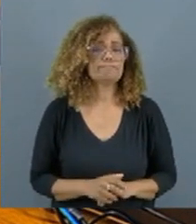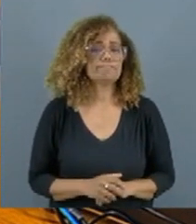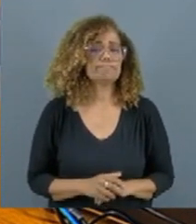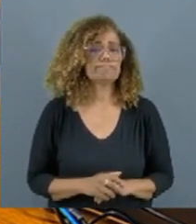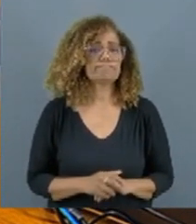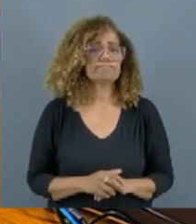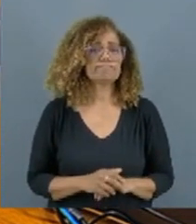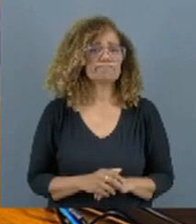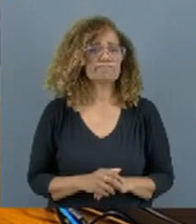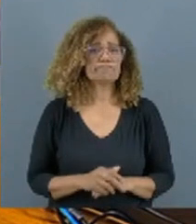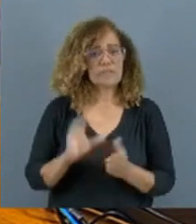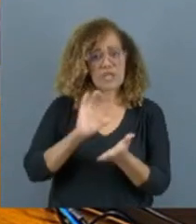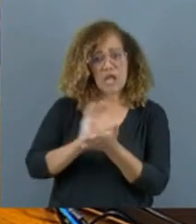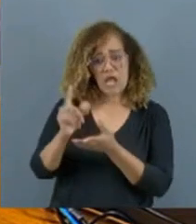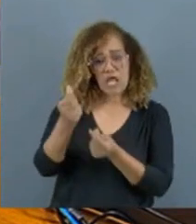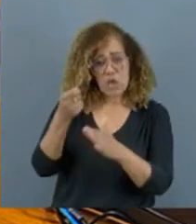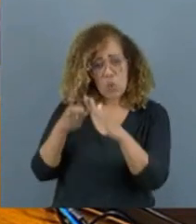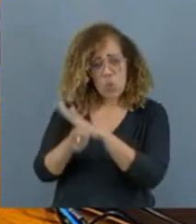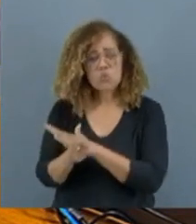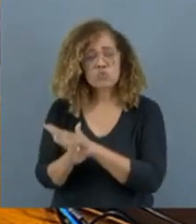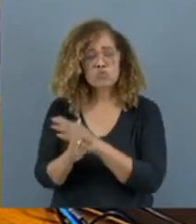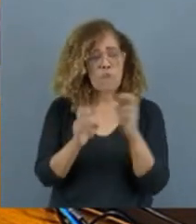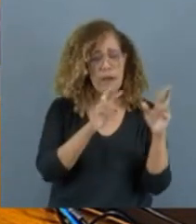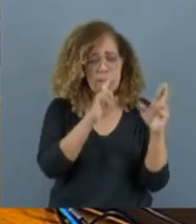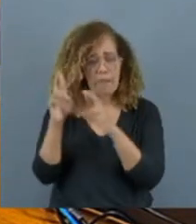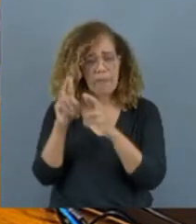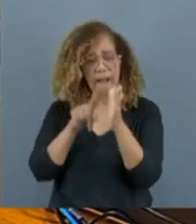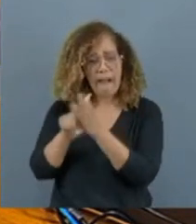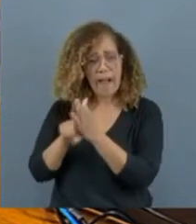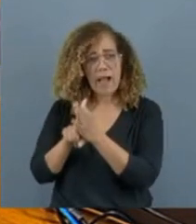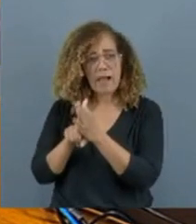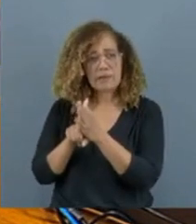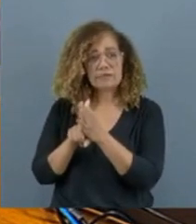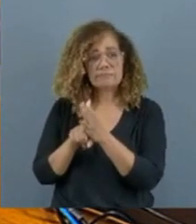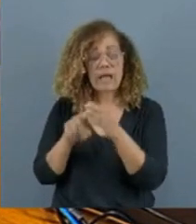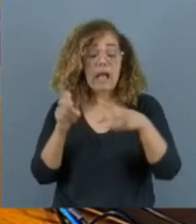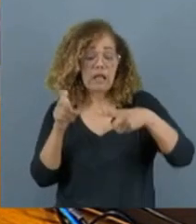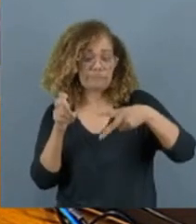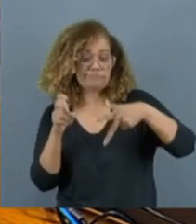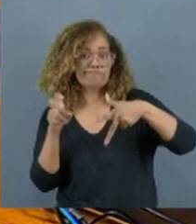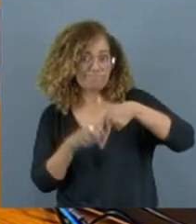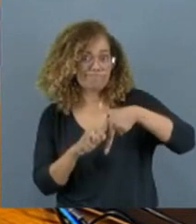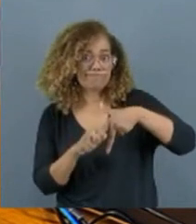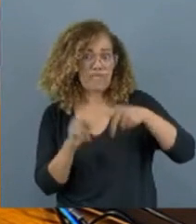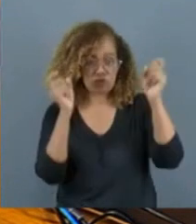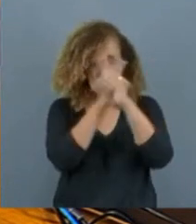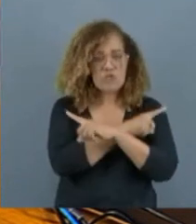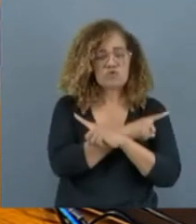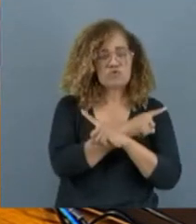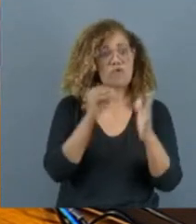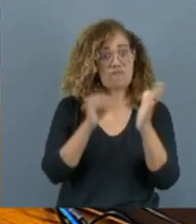recursos públicos e monitoramentos, que é mais complicado ainda, faltam esses recursos. E